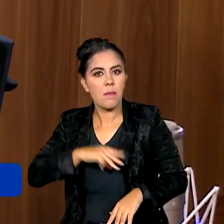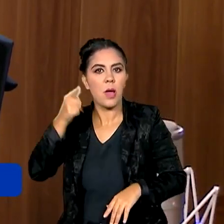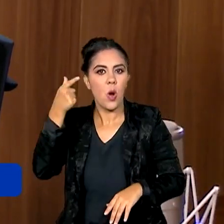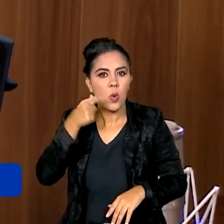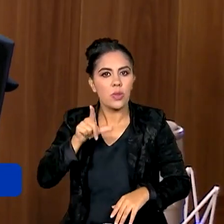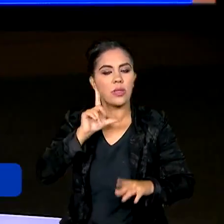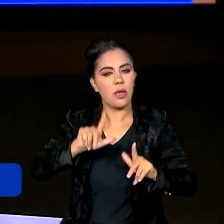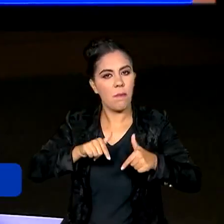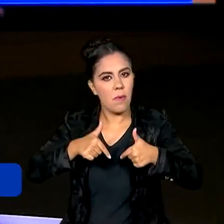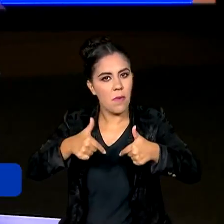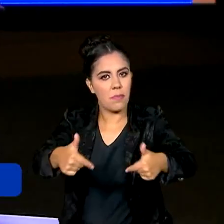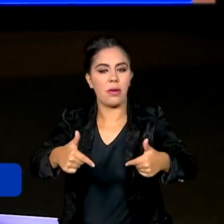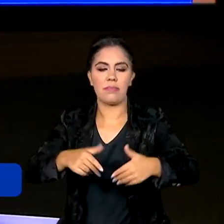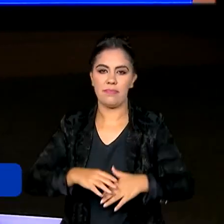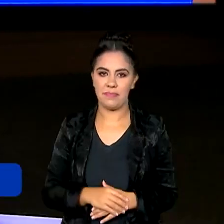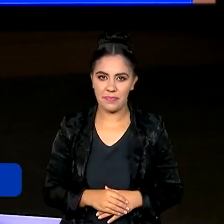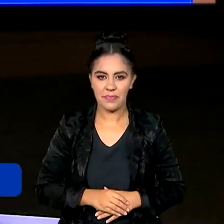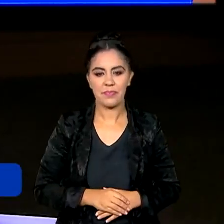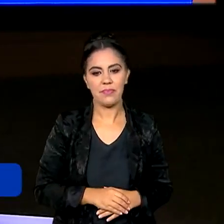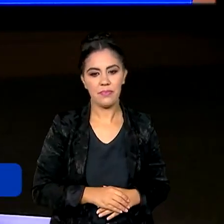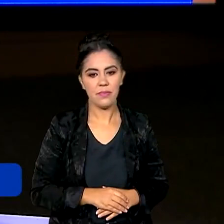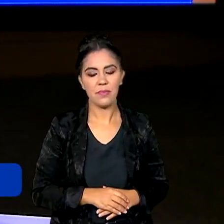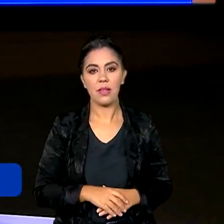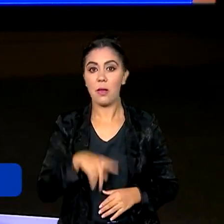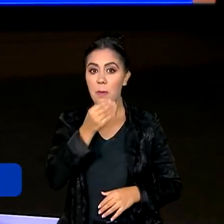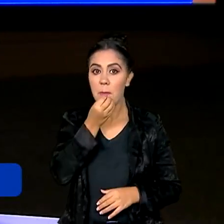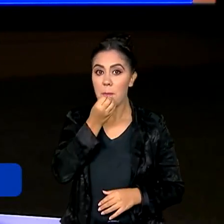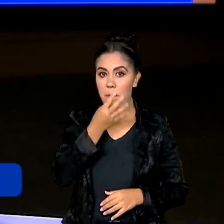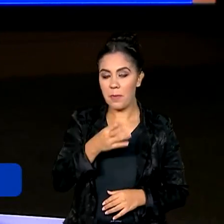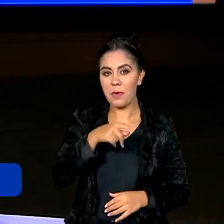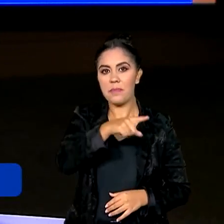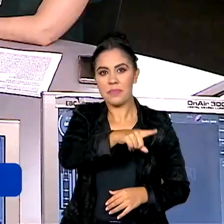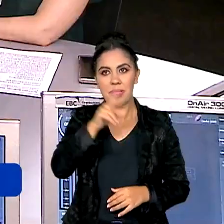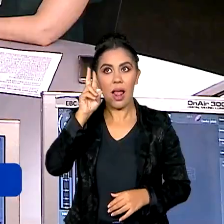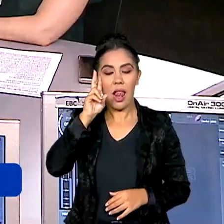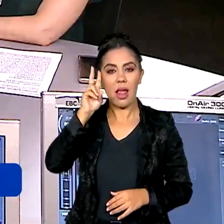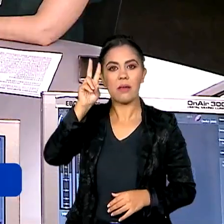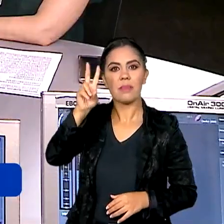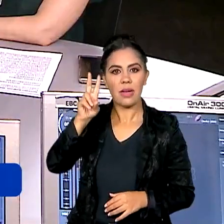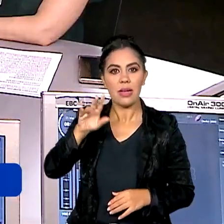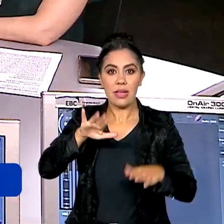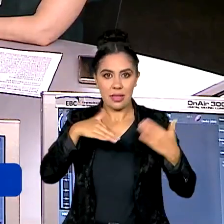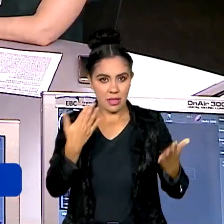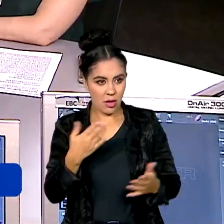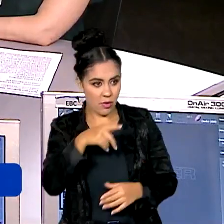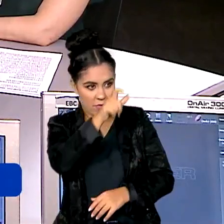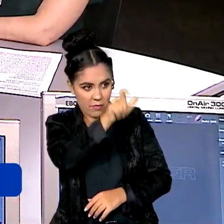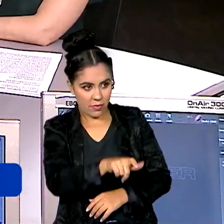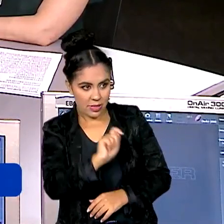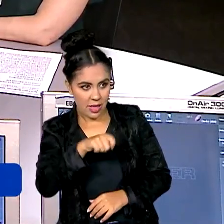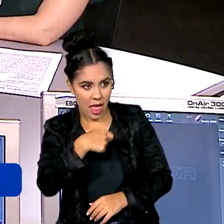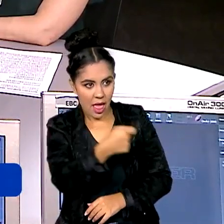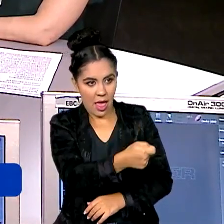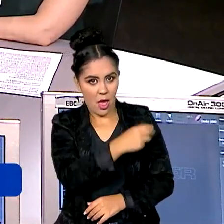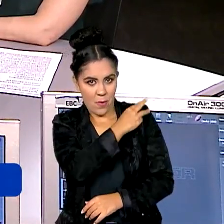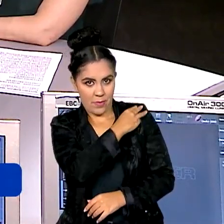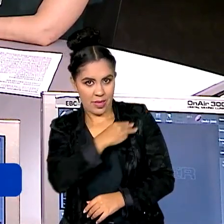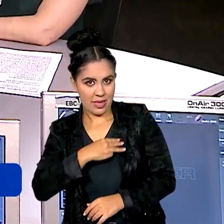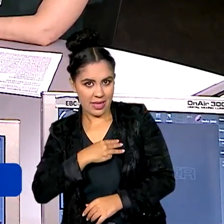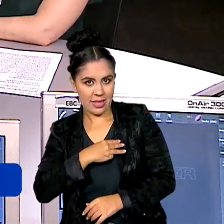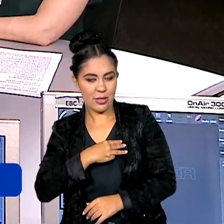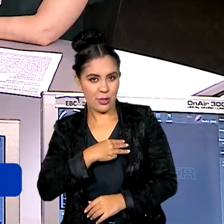mais. Manuel Marçal, que lembrou um bastidor entre o senhor e o presidente Lula, quer dizer que o senhor é o ministro do abacaxi, não é